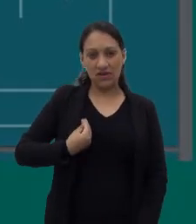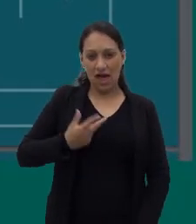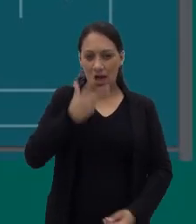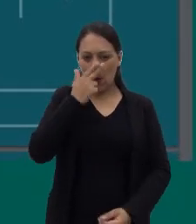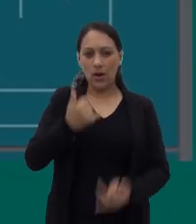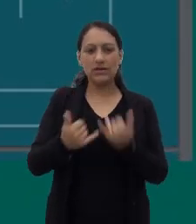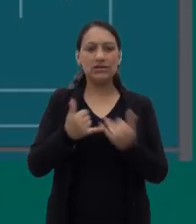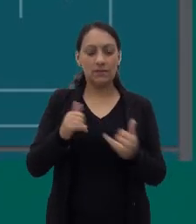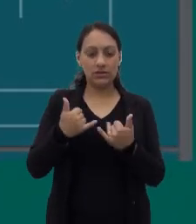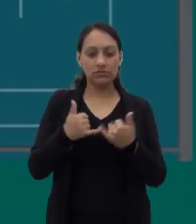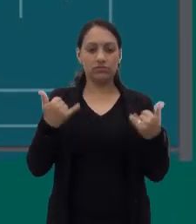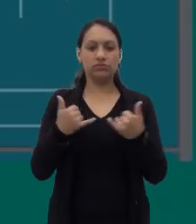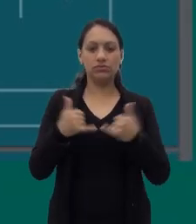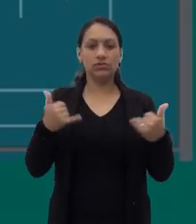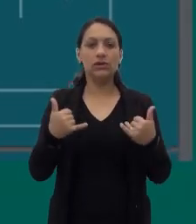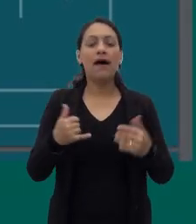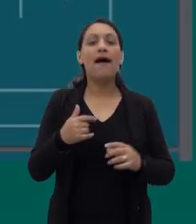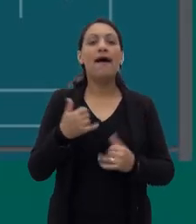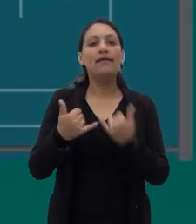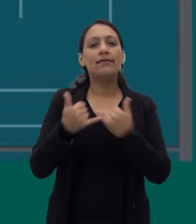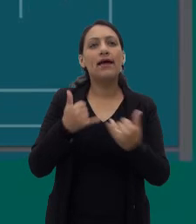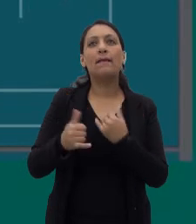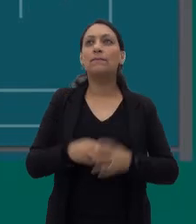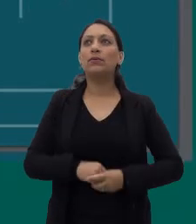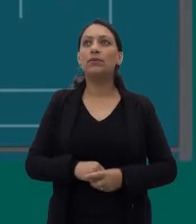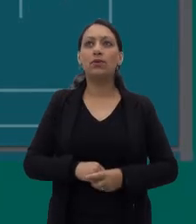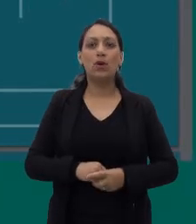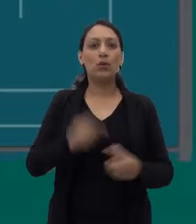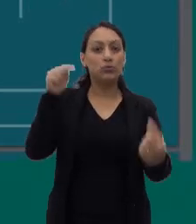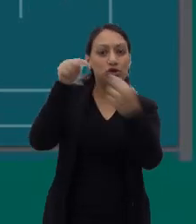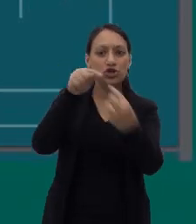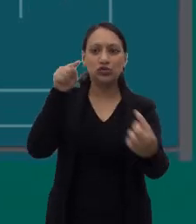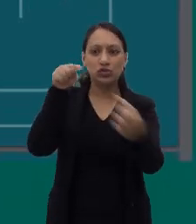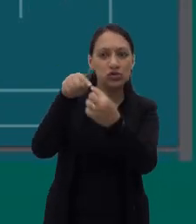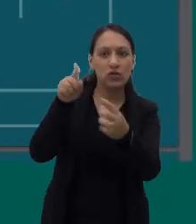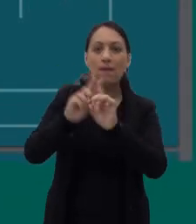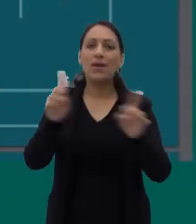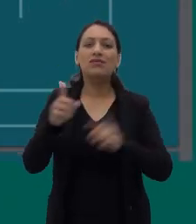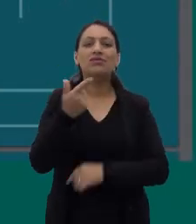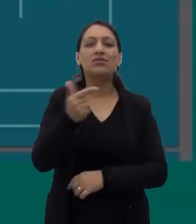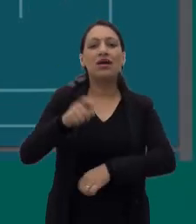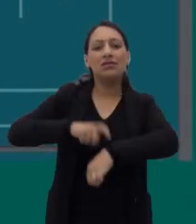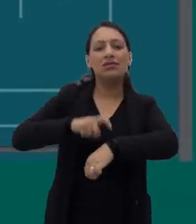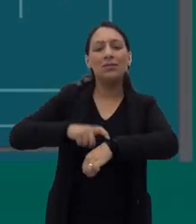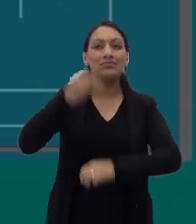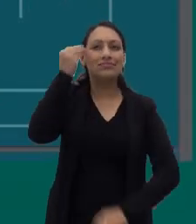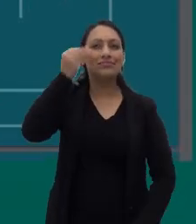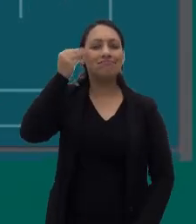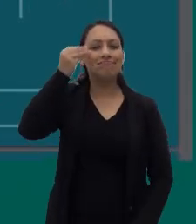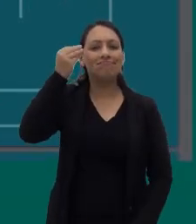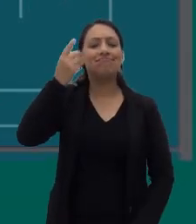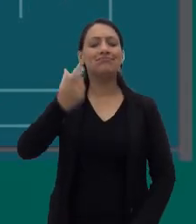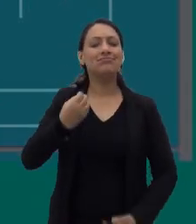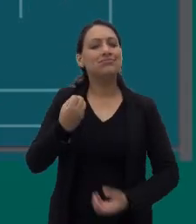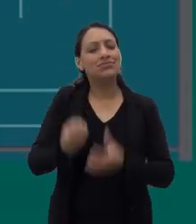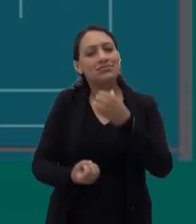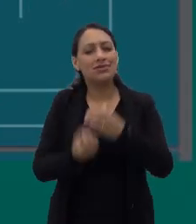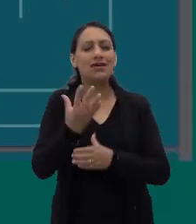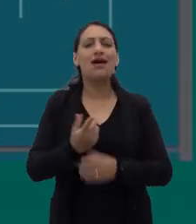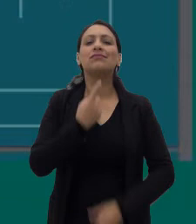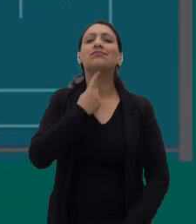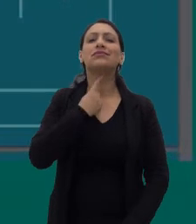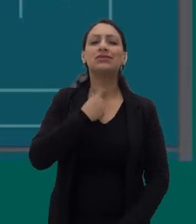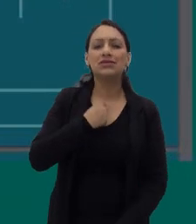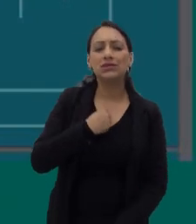descargas, né? Cumprindo metas para descarregar algo, mas não dá o tempo da experiência, né? O tempo de produzir um desejo,